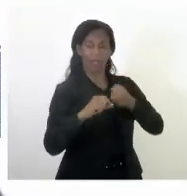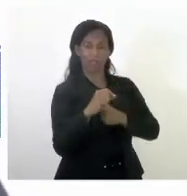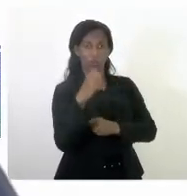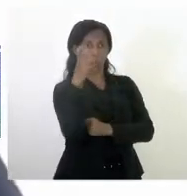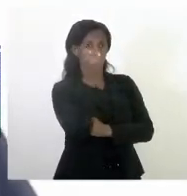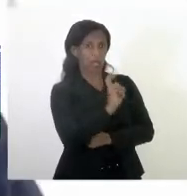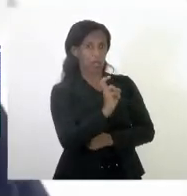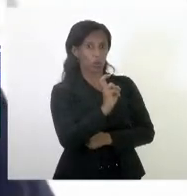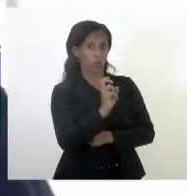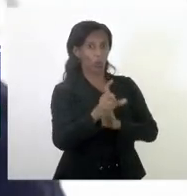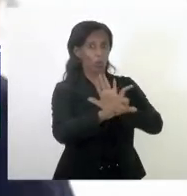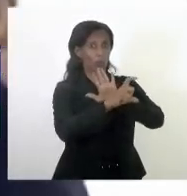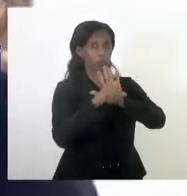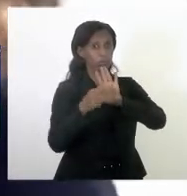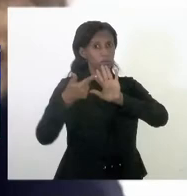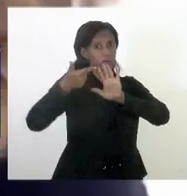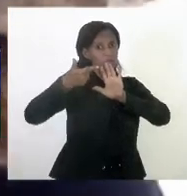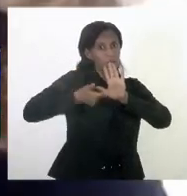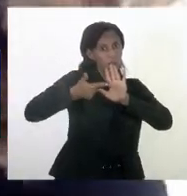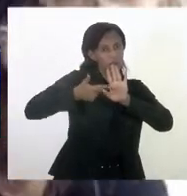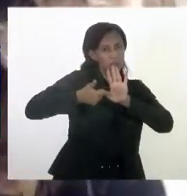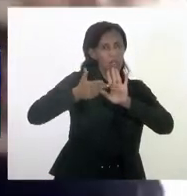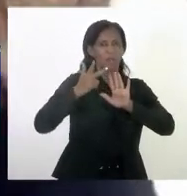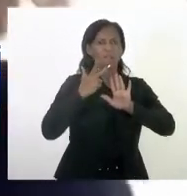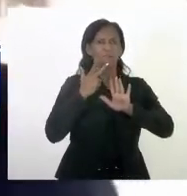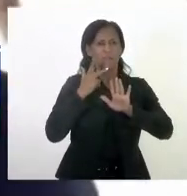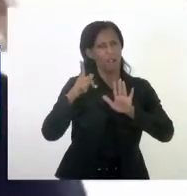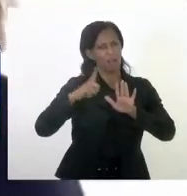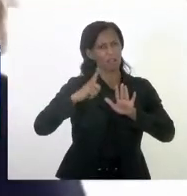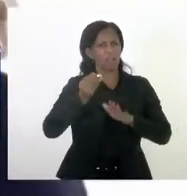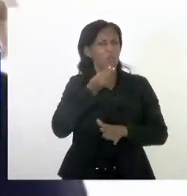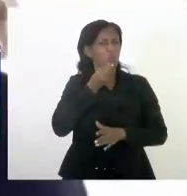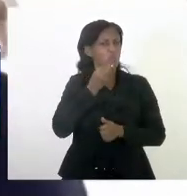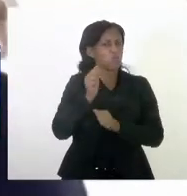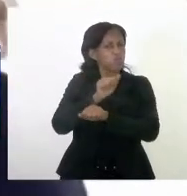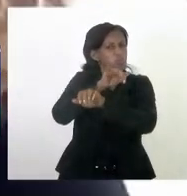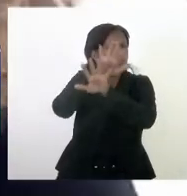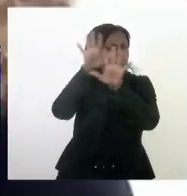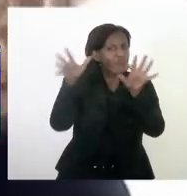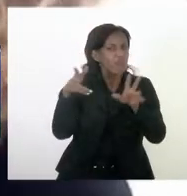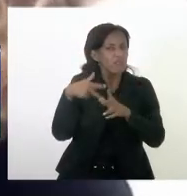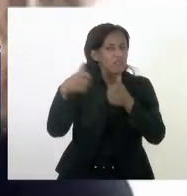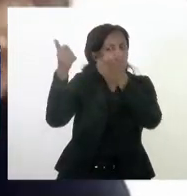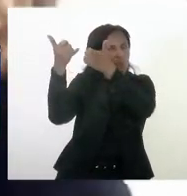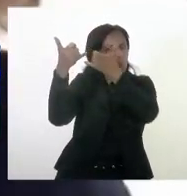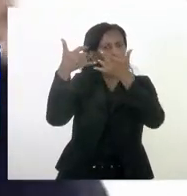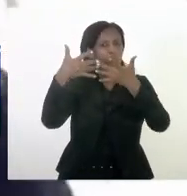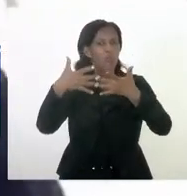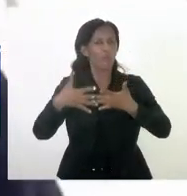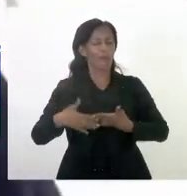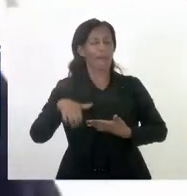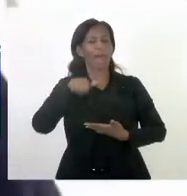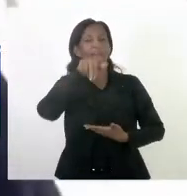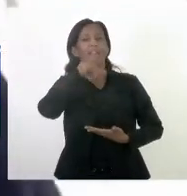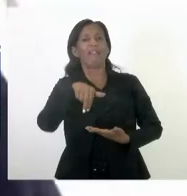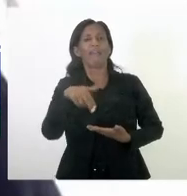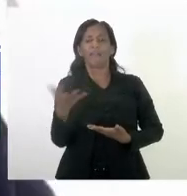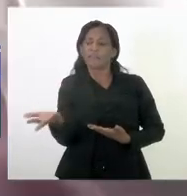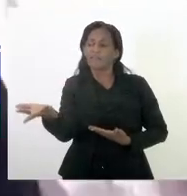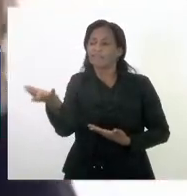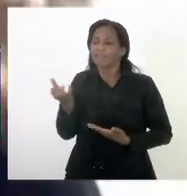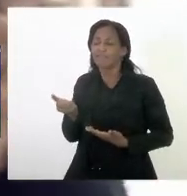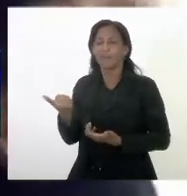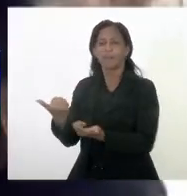2º, que prevê que é necessário ter um portal de transparência, um portal que especifique quem recebe o